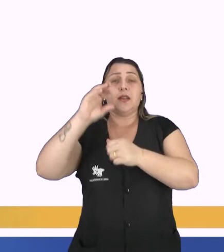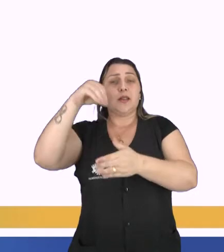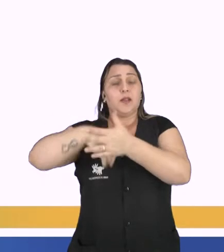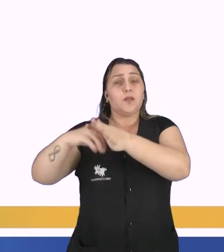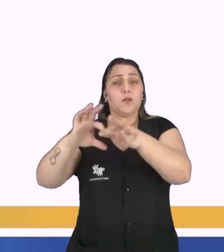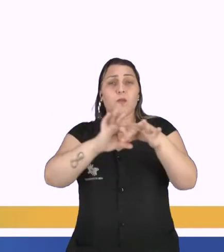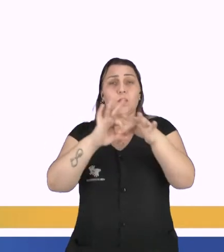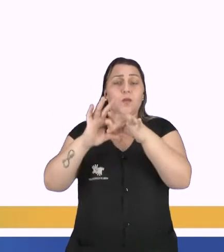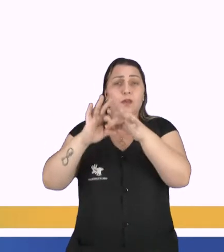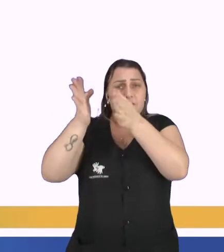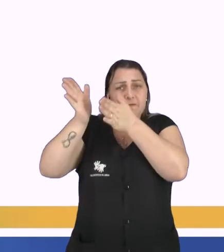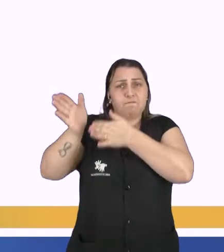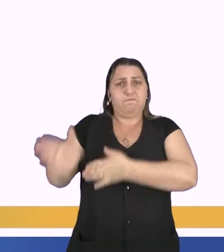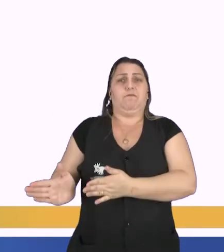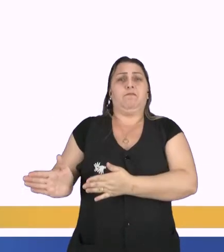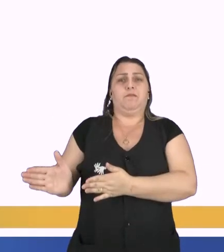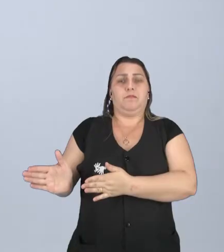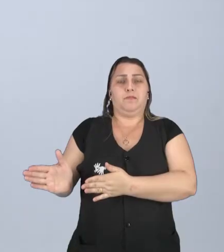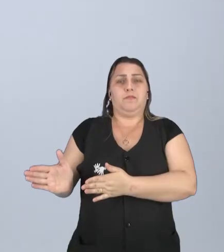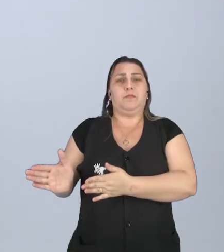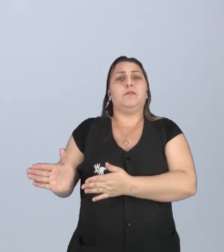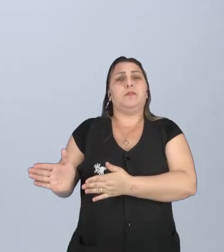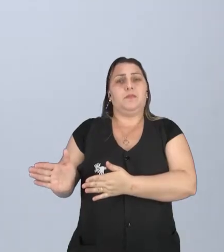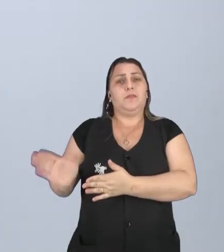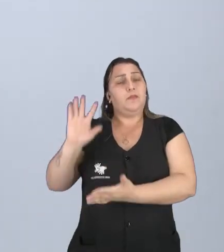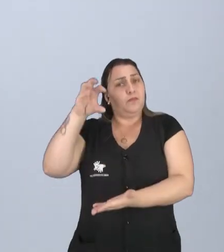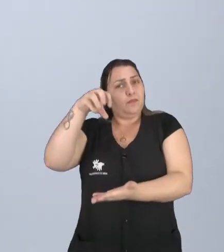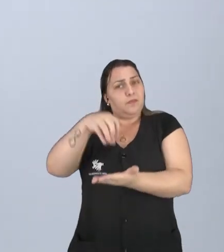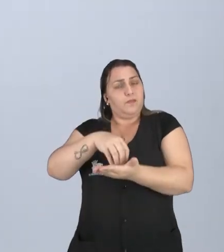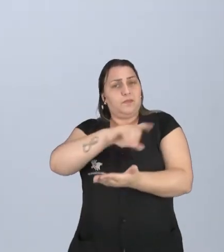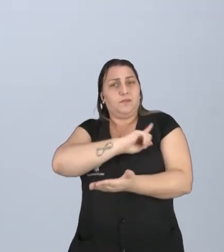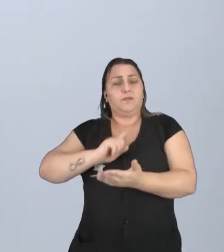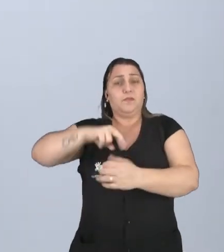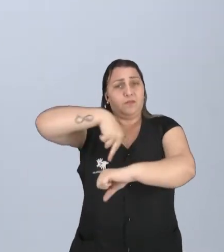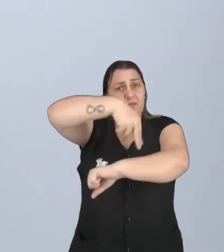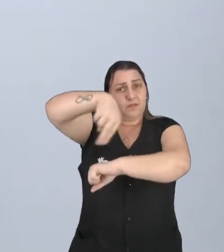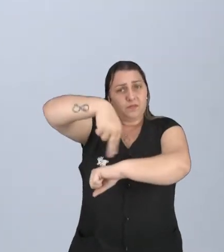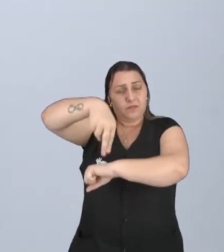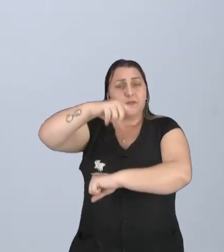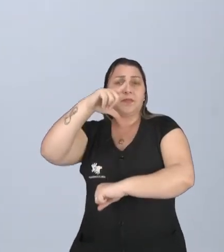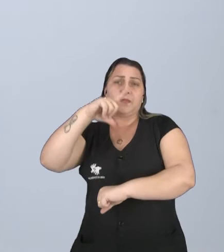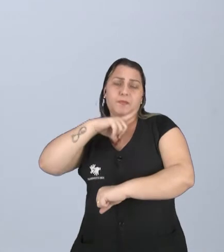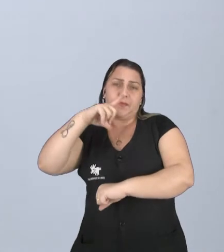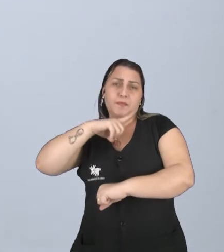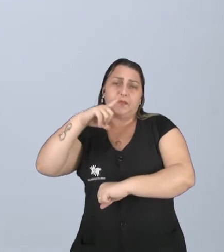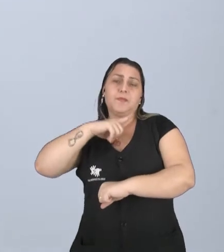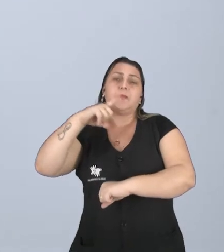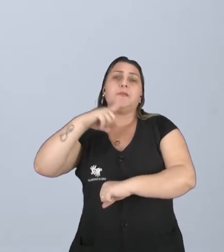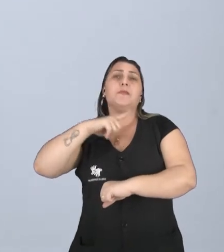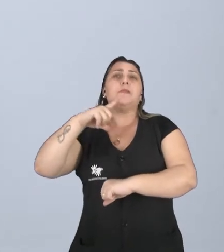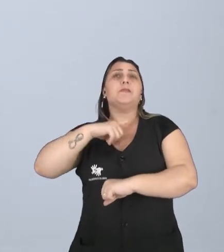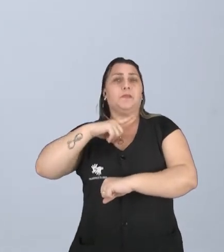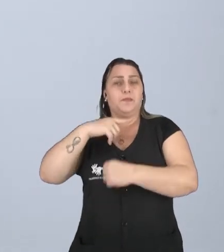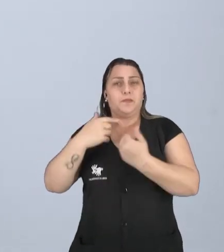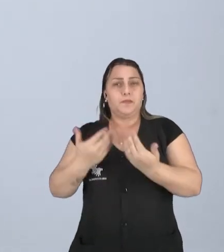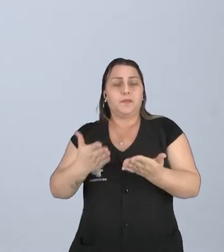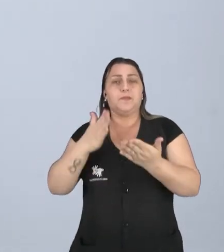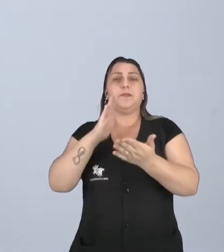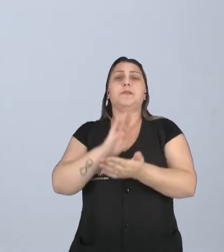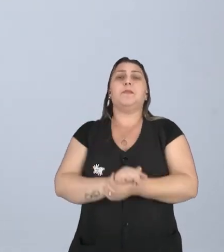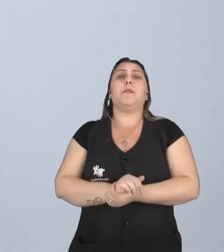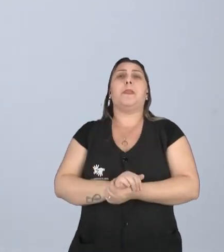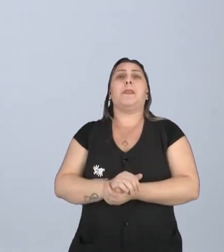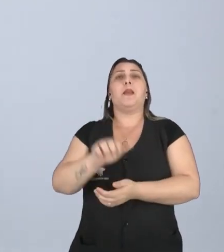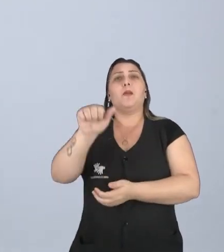do contexto de fidelidade, né, ao poder central, à nação. Então, a gente vai ter, então, essa Guarda Nacional, né.